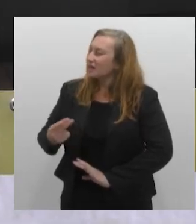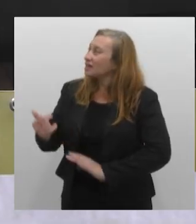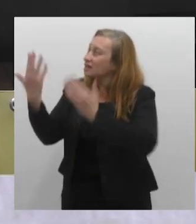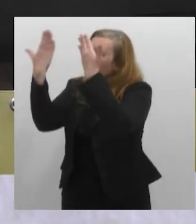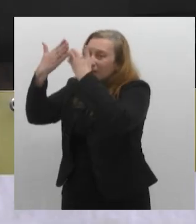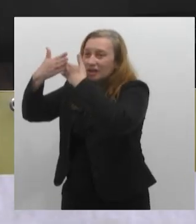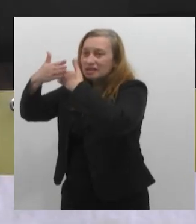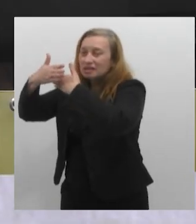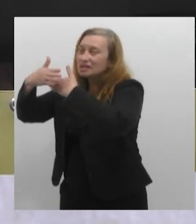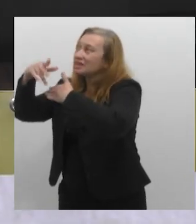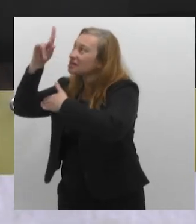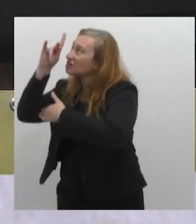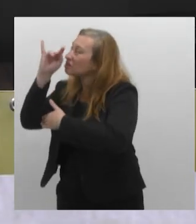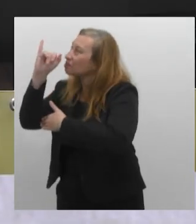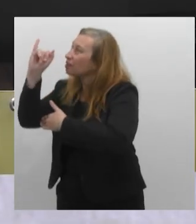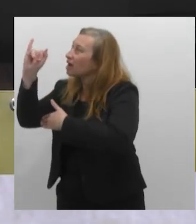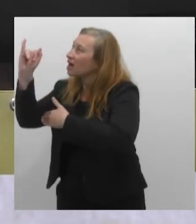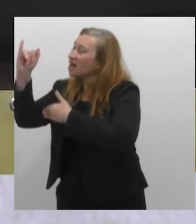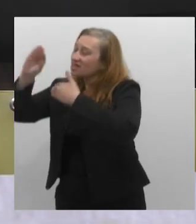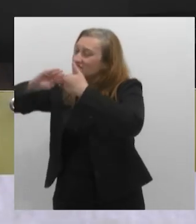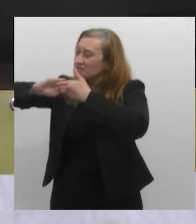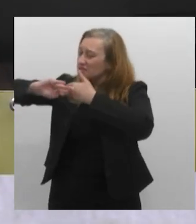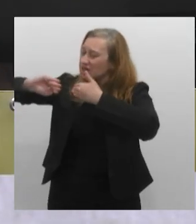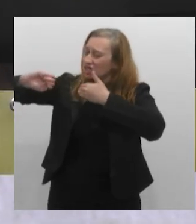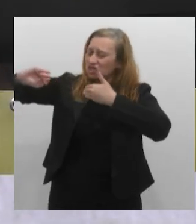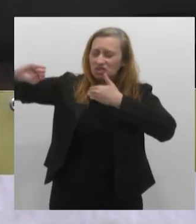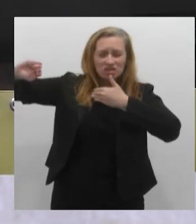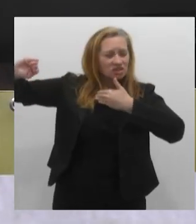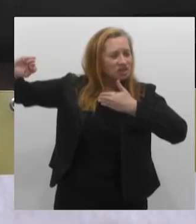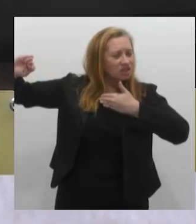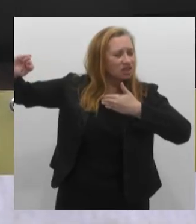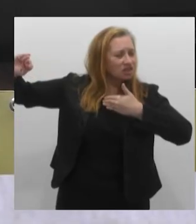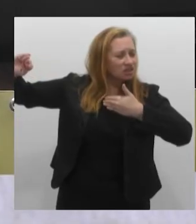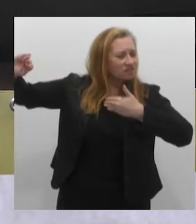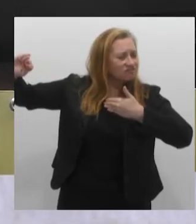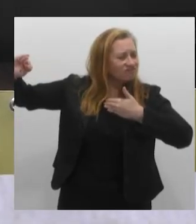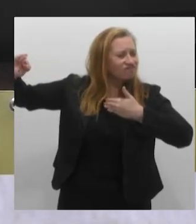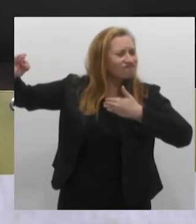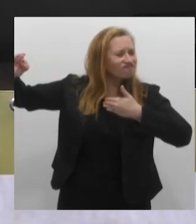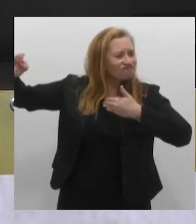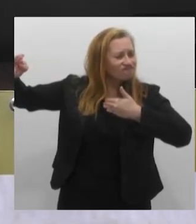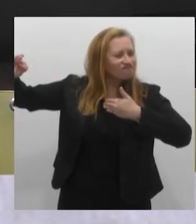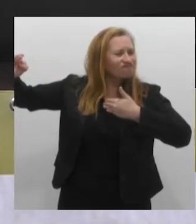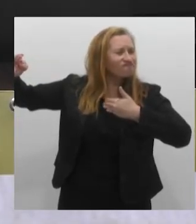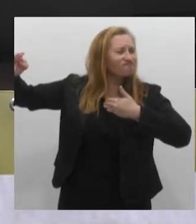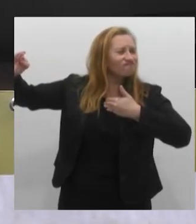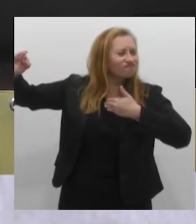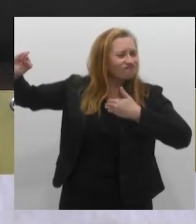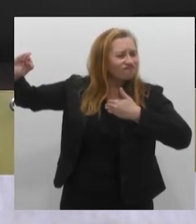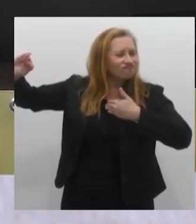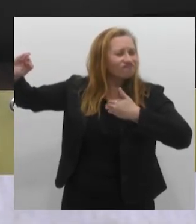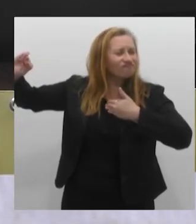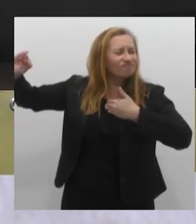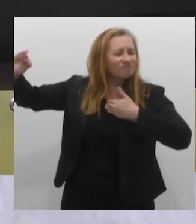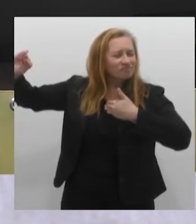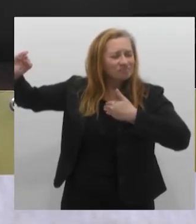da minha parte que cabe da herança.